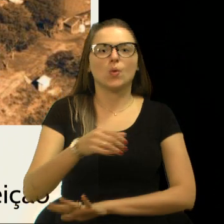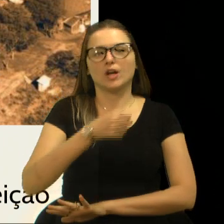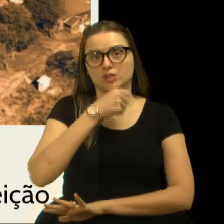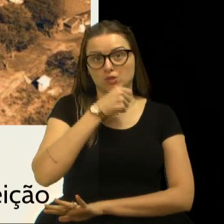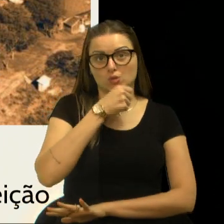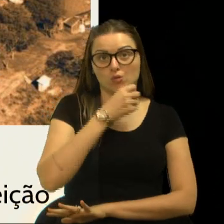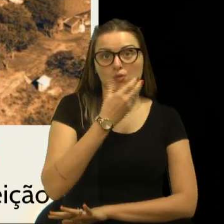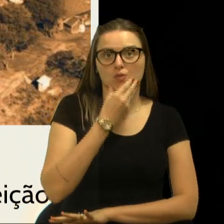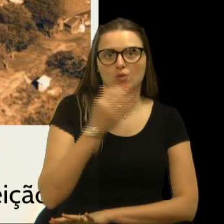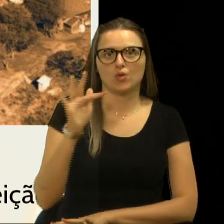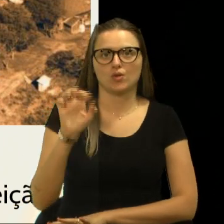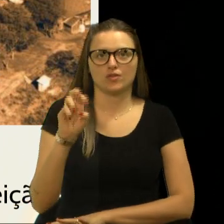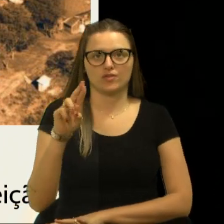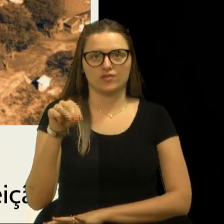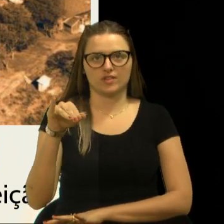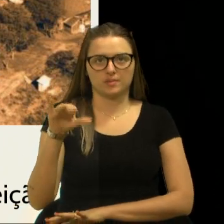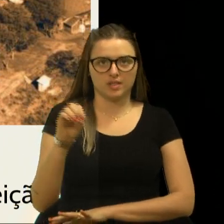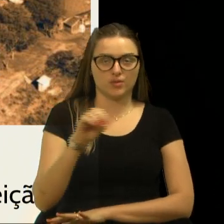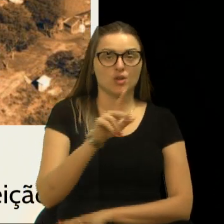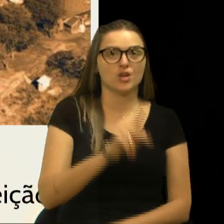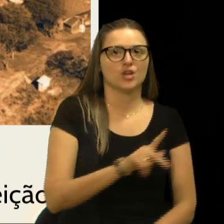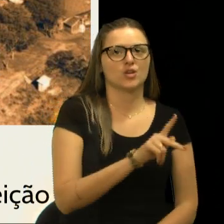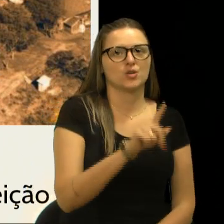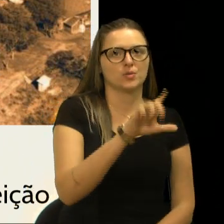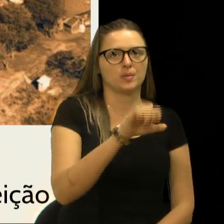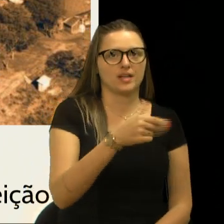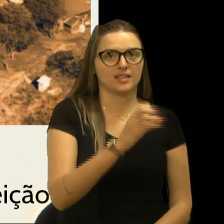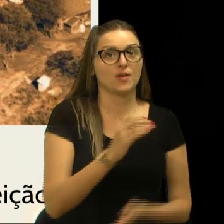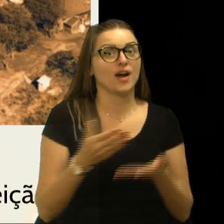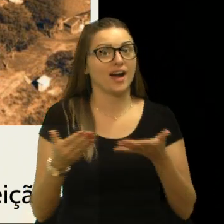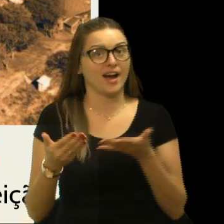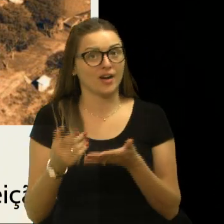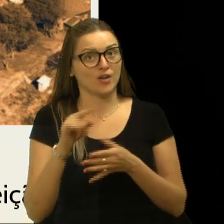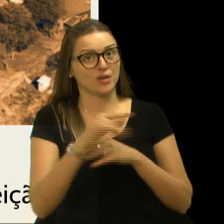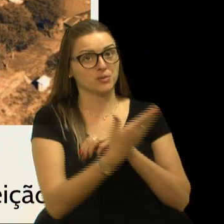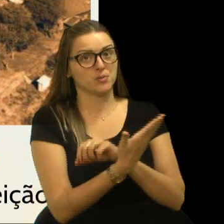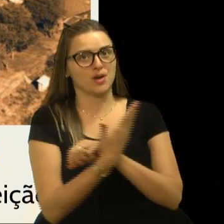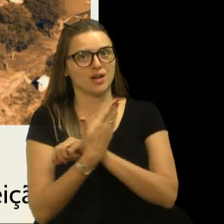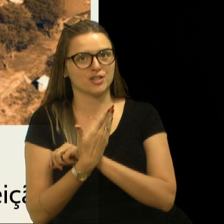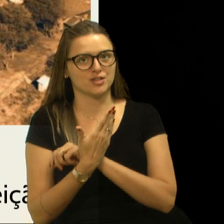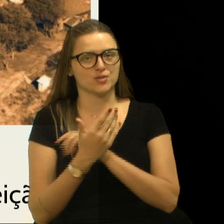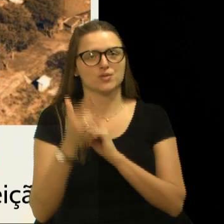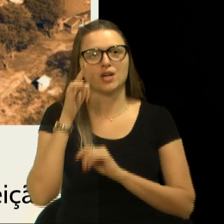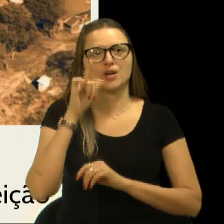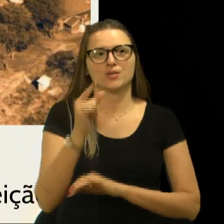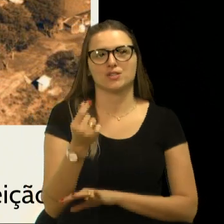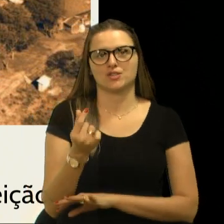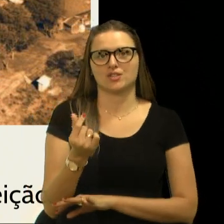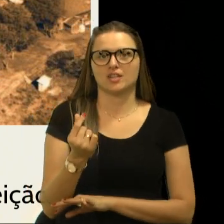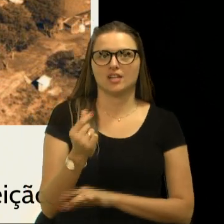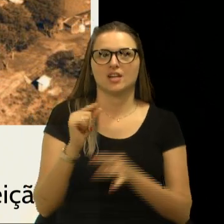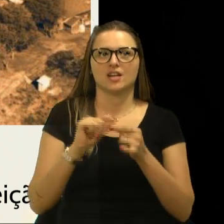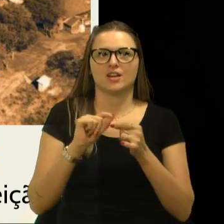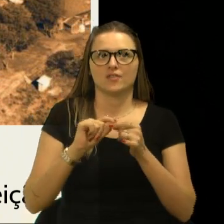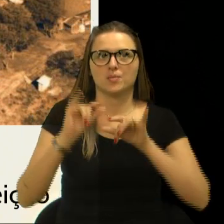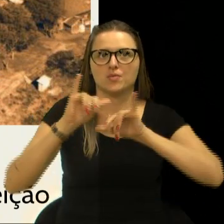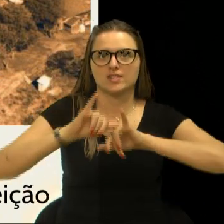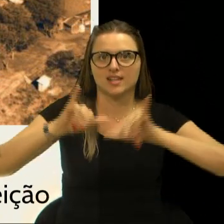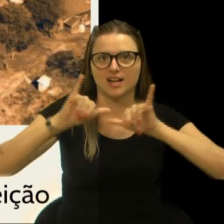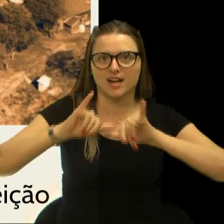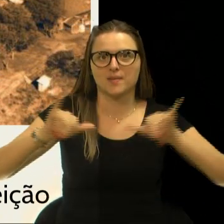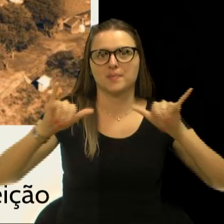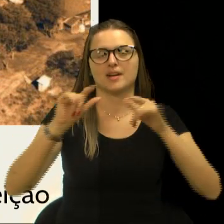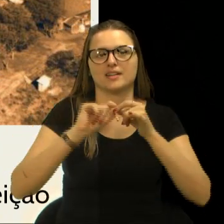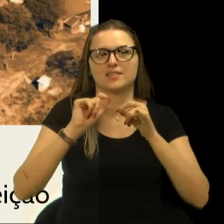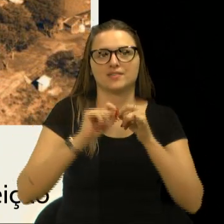vai vender. Aí o Frei Leão disse, bom, Fermino, agora tu nos ajuda a arrumar o dinheiro. Vamos fazer campanha, festa, promoções